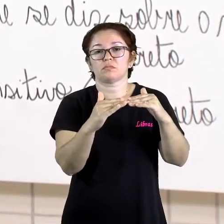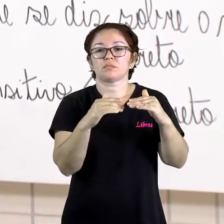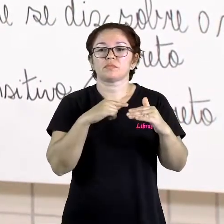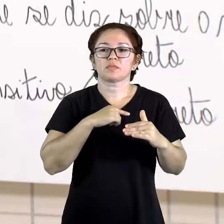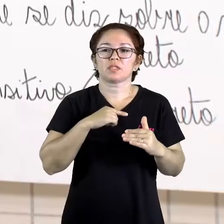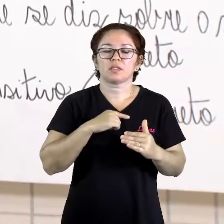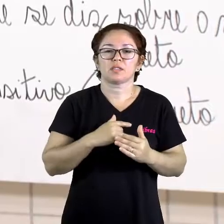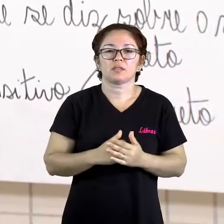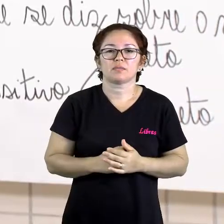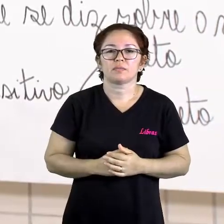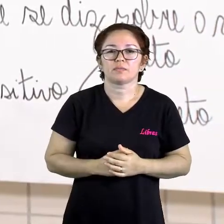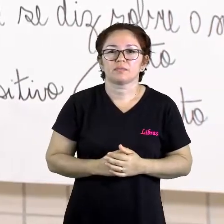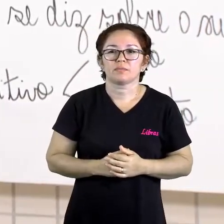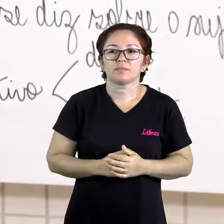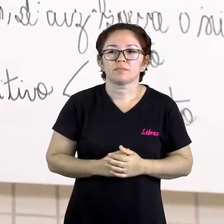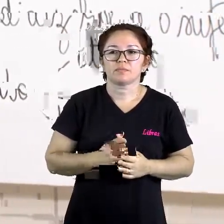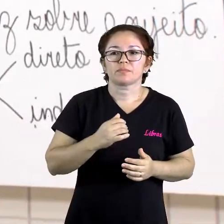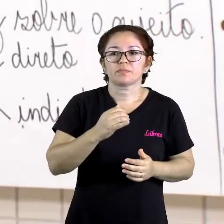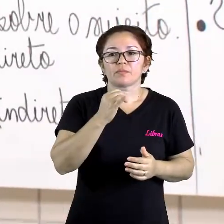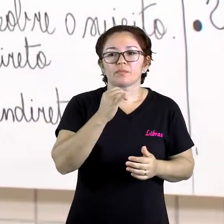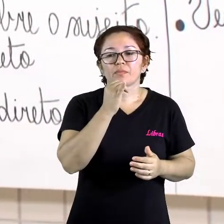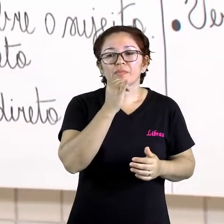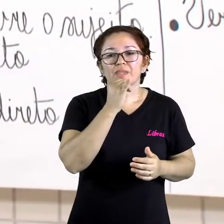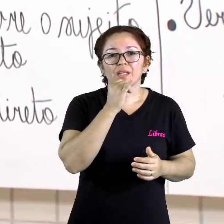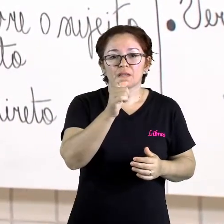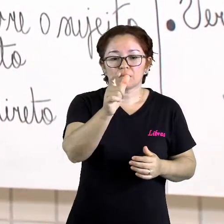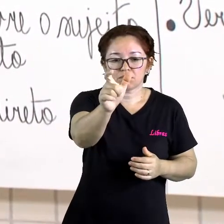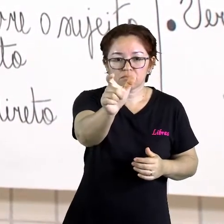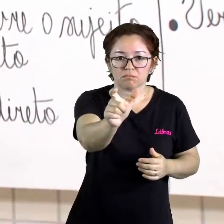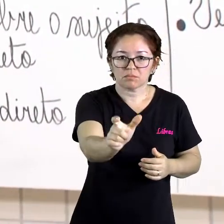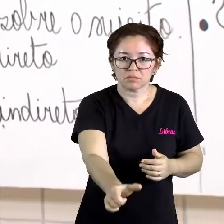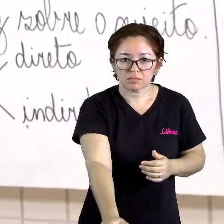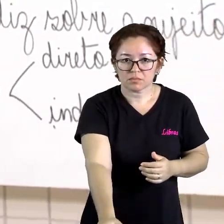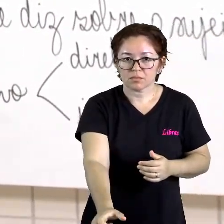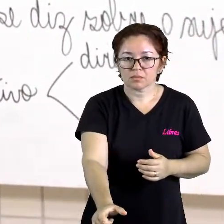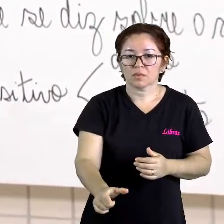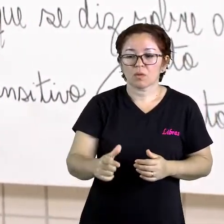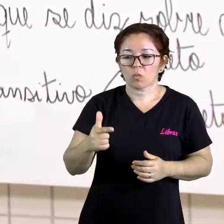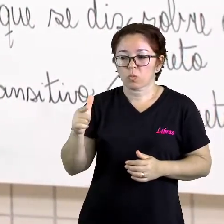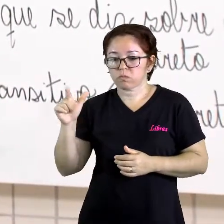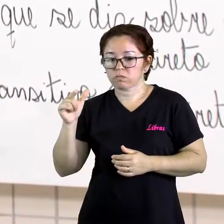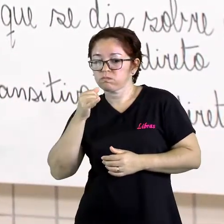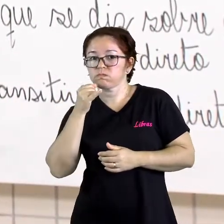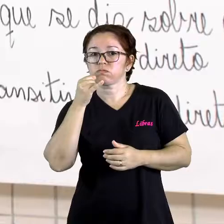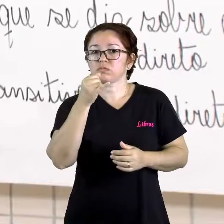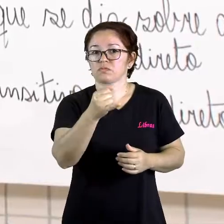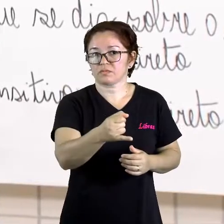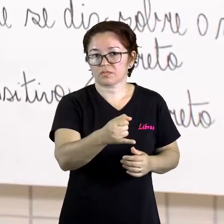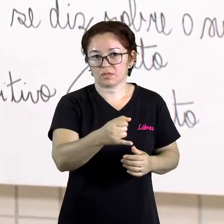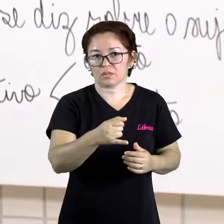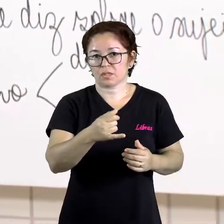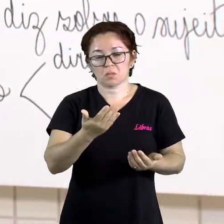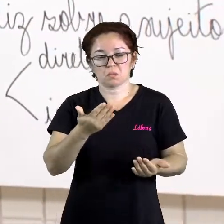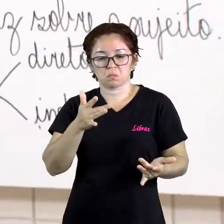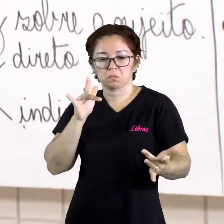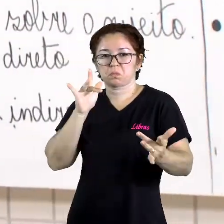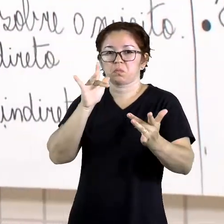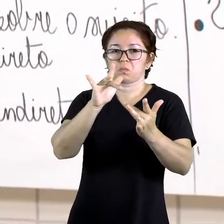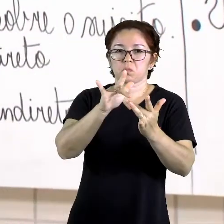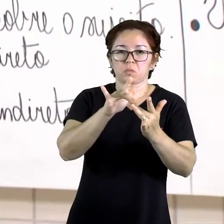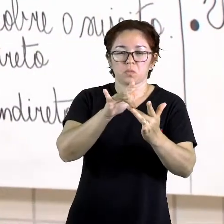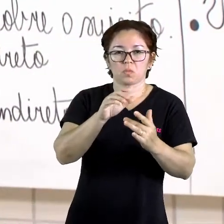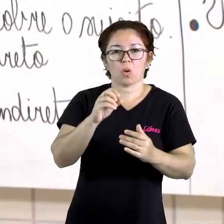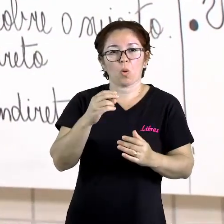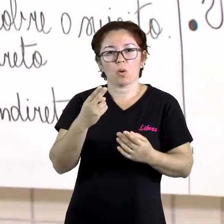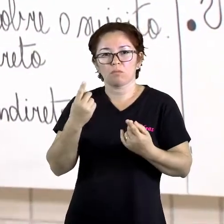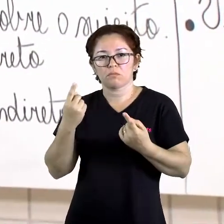vocês, elemento a quem se declara algo. E o predicado, tudo aquilo que se diz sobre o